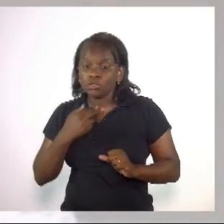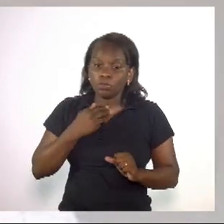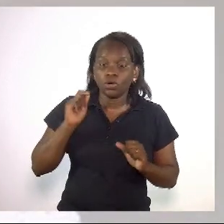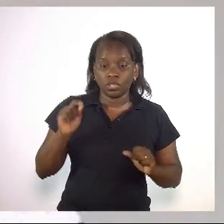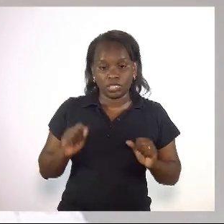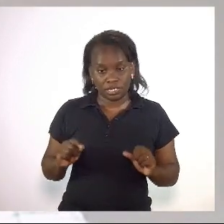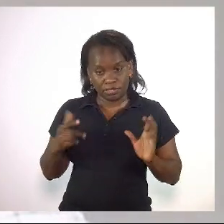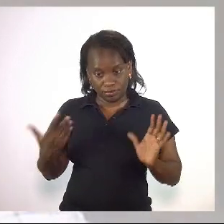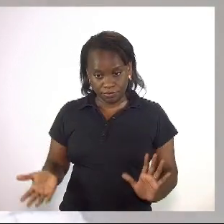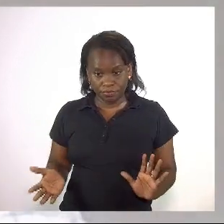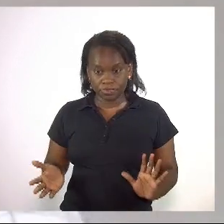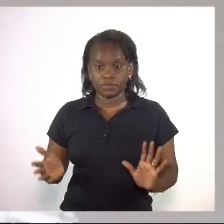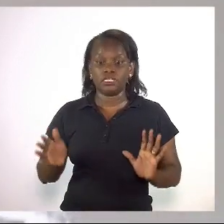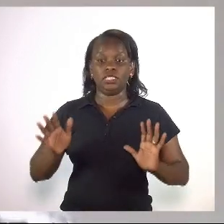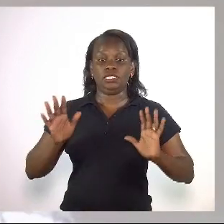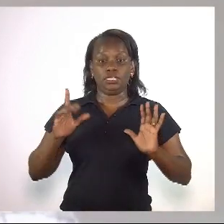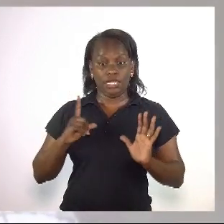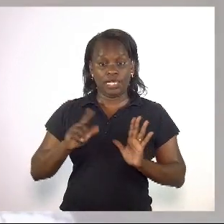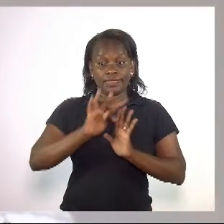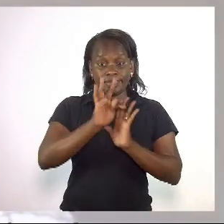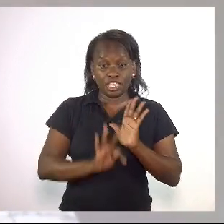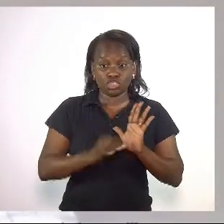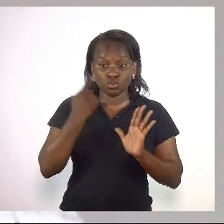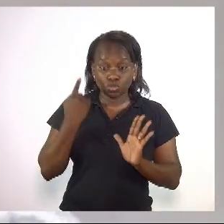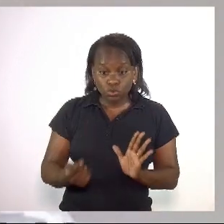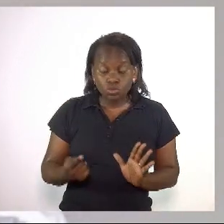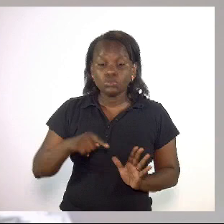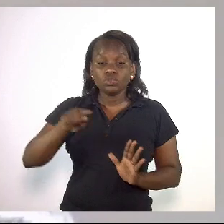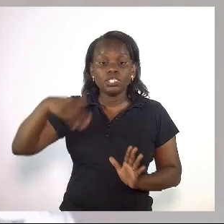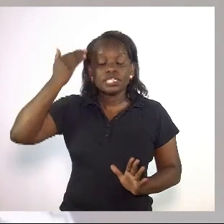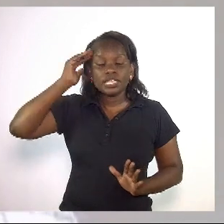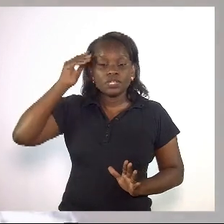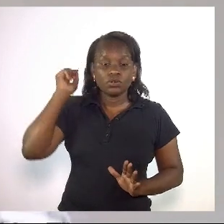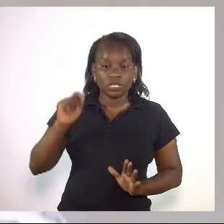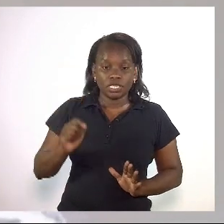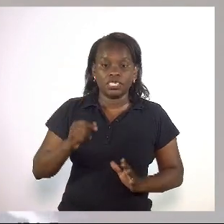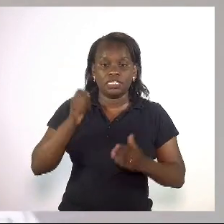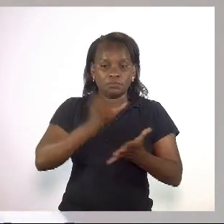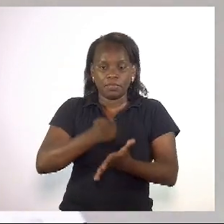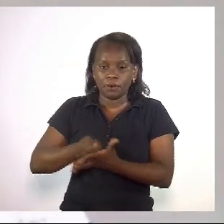que existe um texto amplo, nós entendemos que a despesa pode